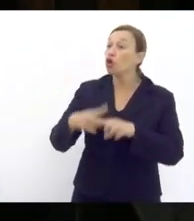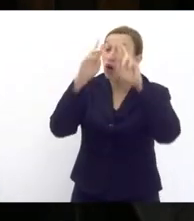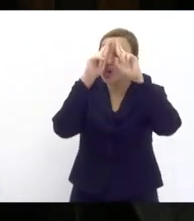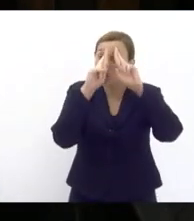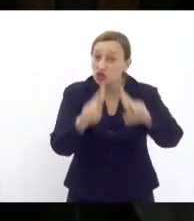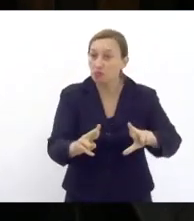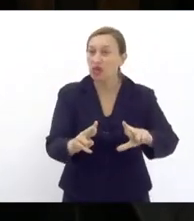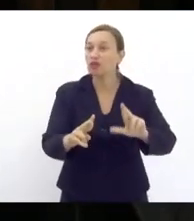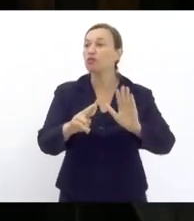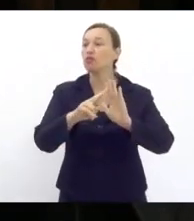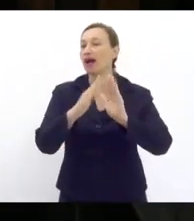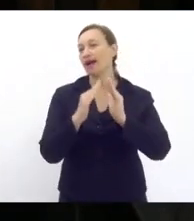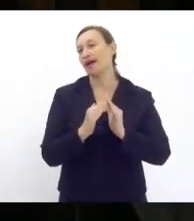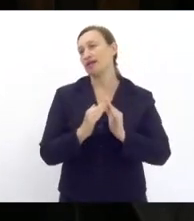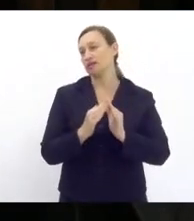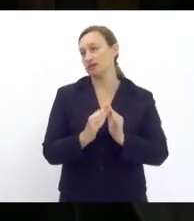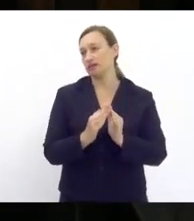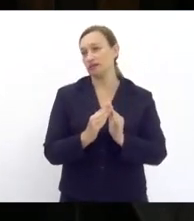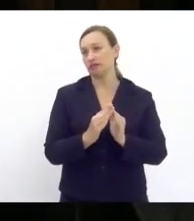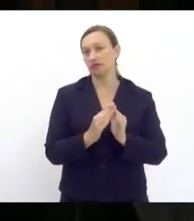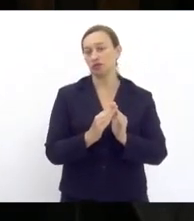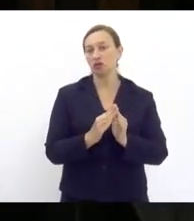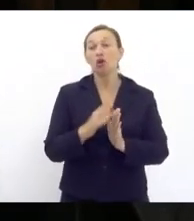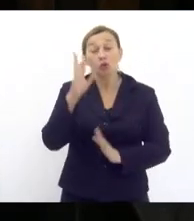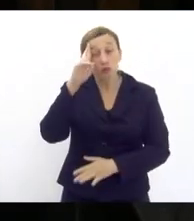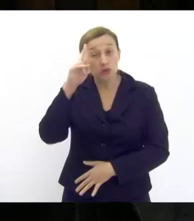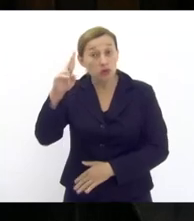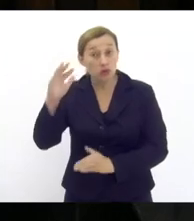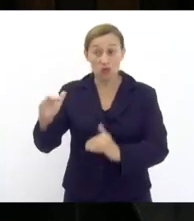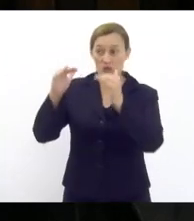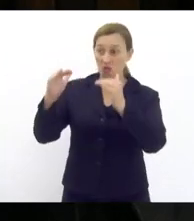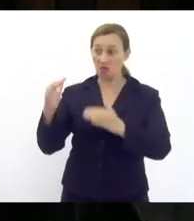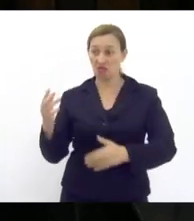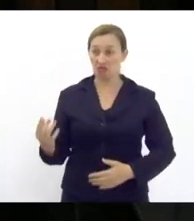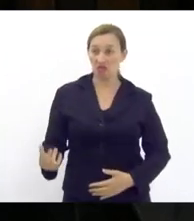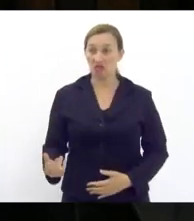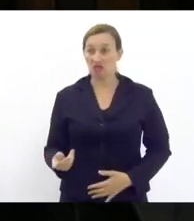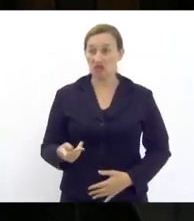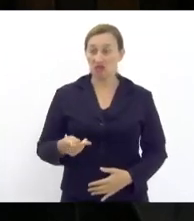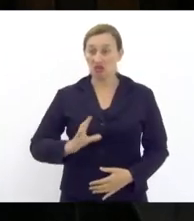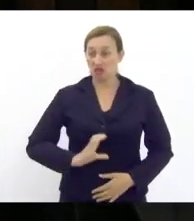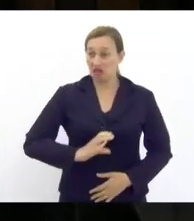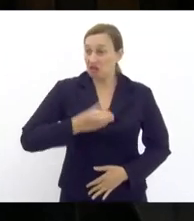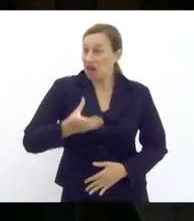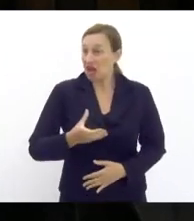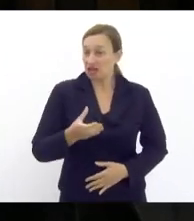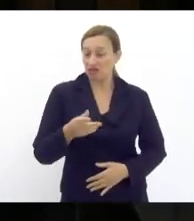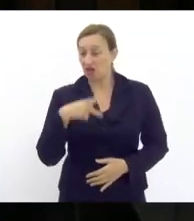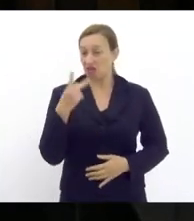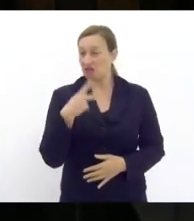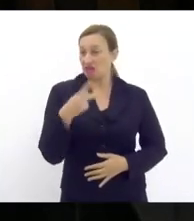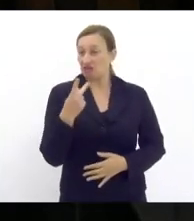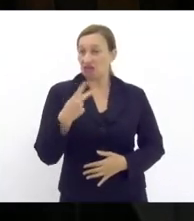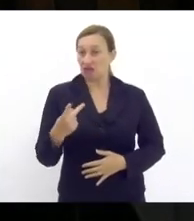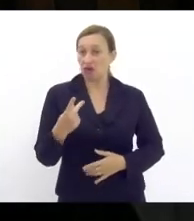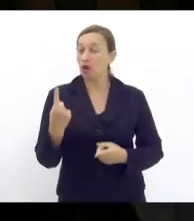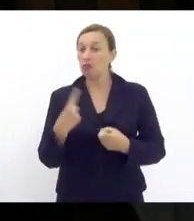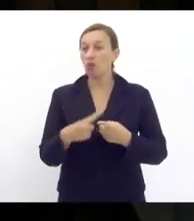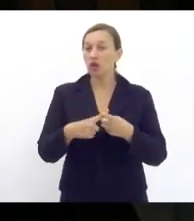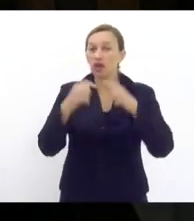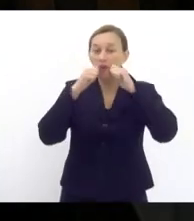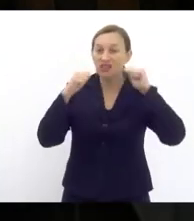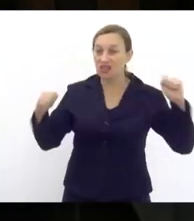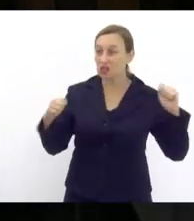respeito o regimento. Vossa Excelência é muito valentão fazendo bravata, porque o assessor de